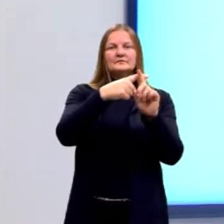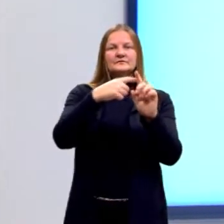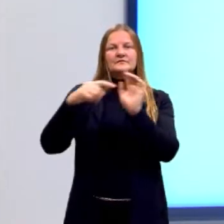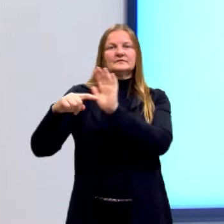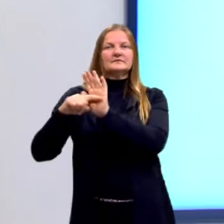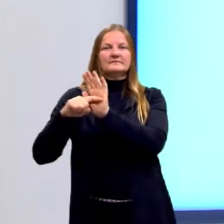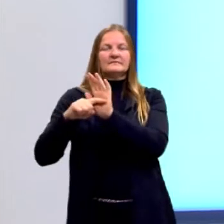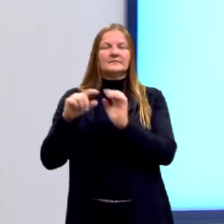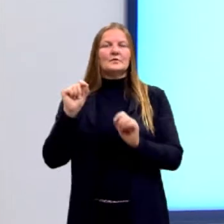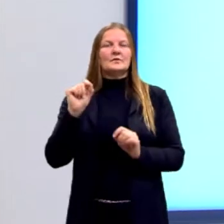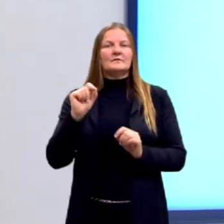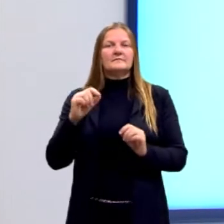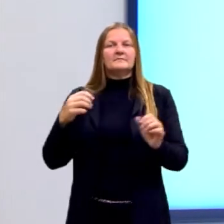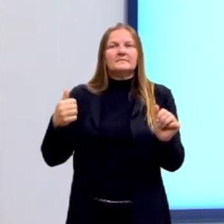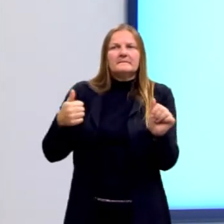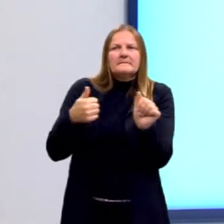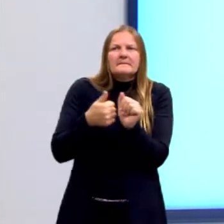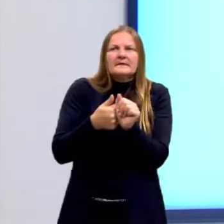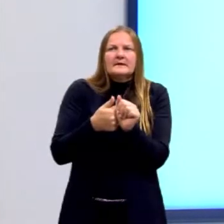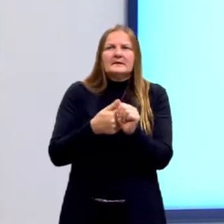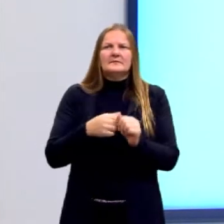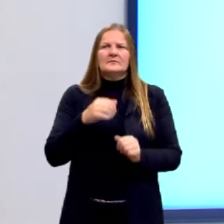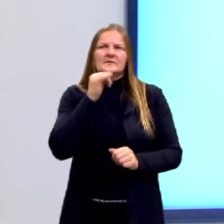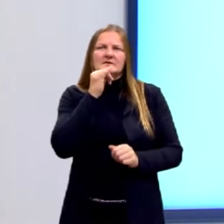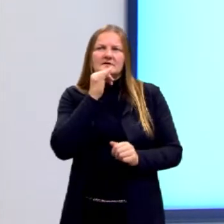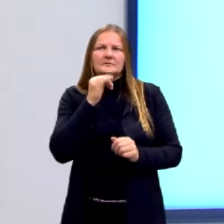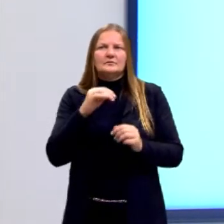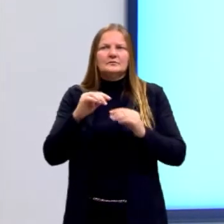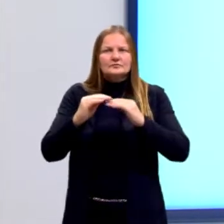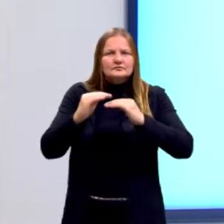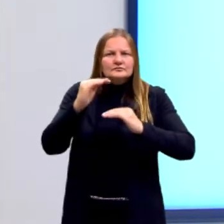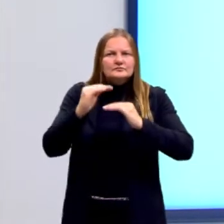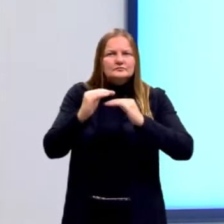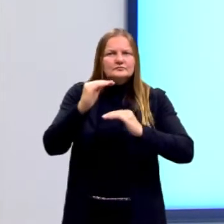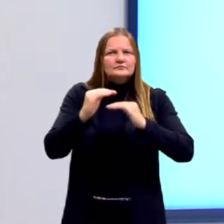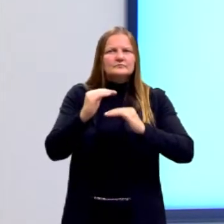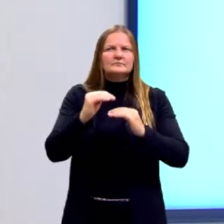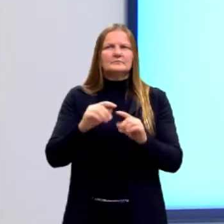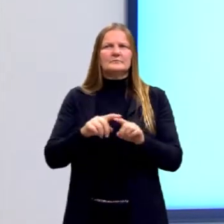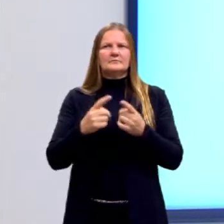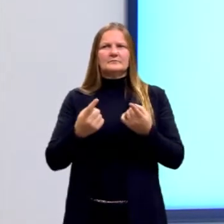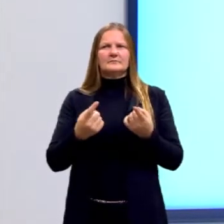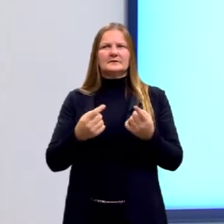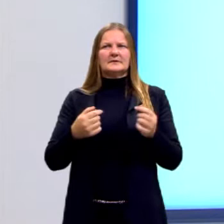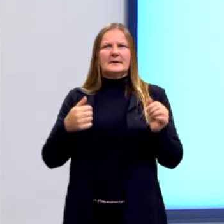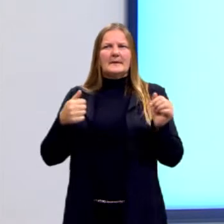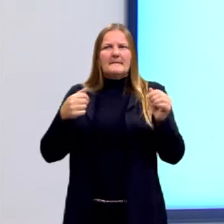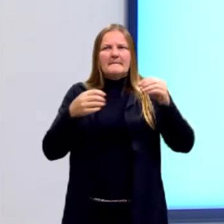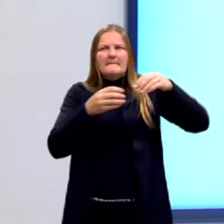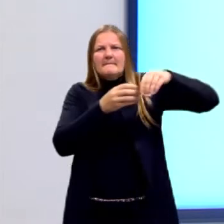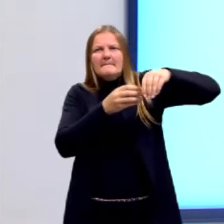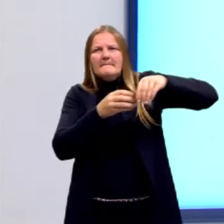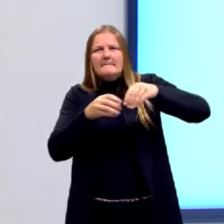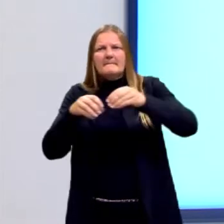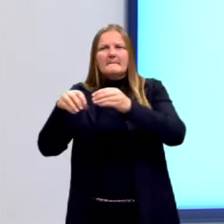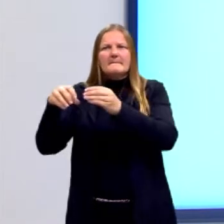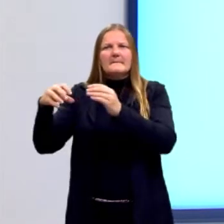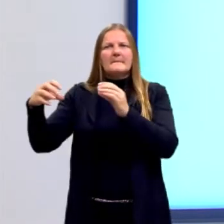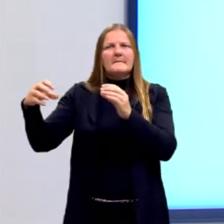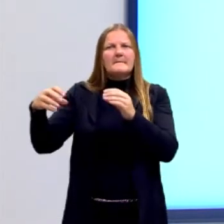negativa que que vai acontecer outra acabei deixando uma distância aqui tá mas é pensando que a gente tá